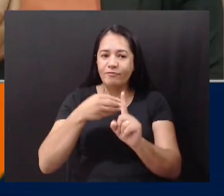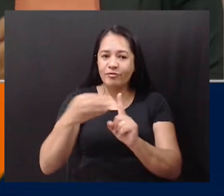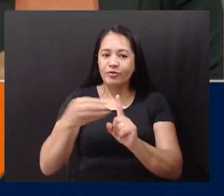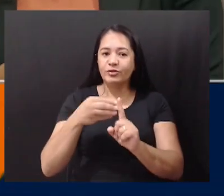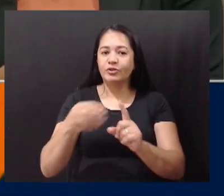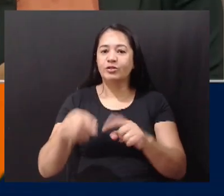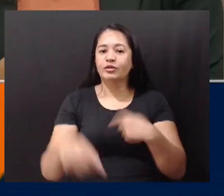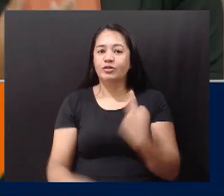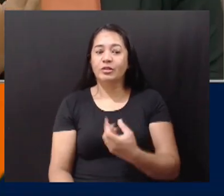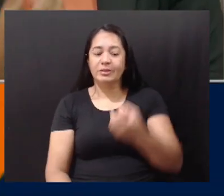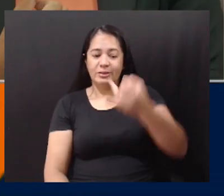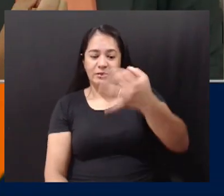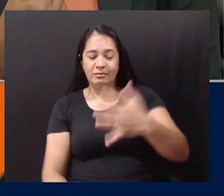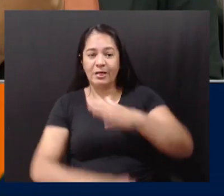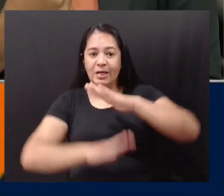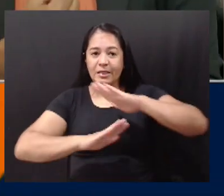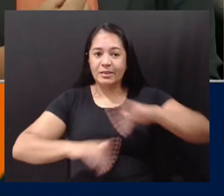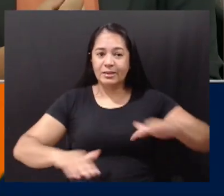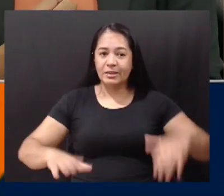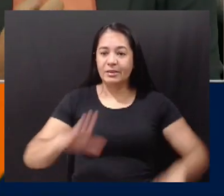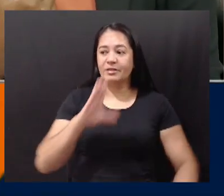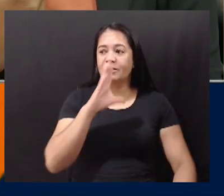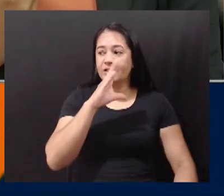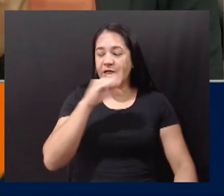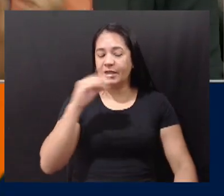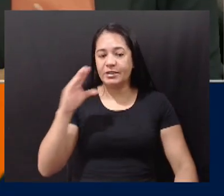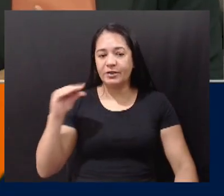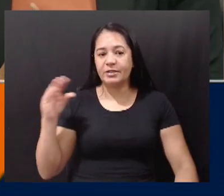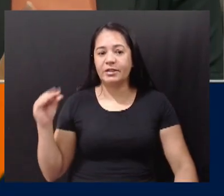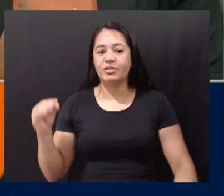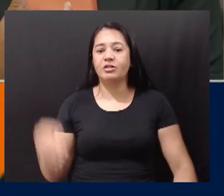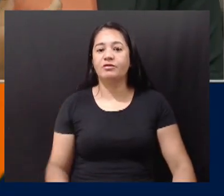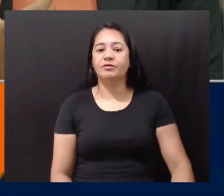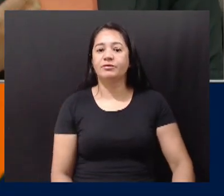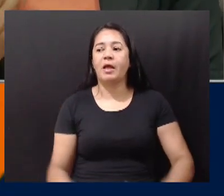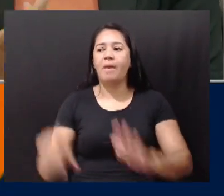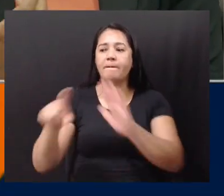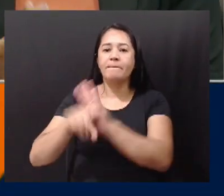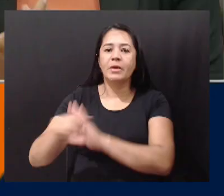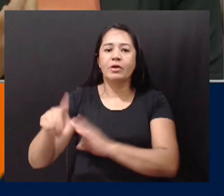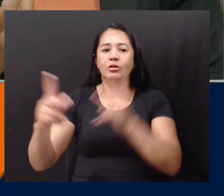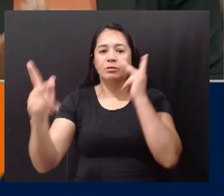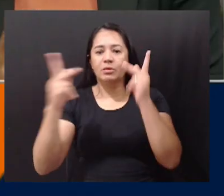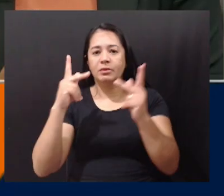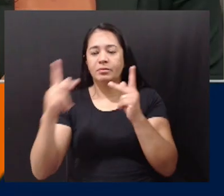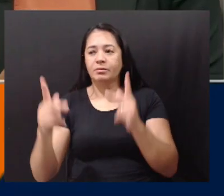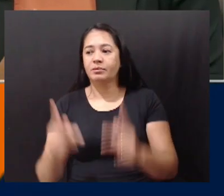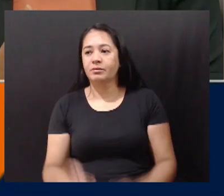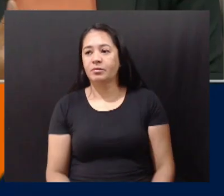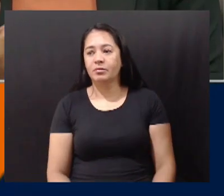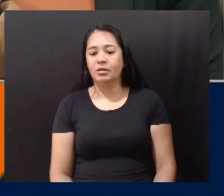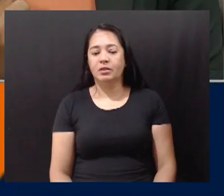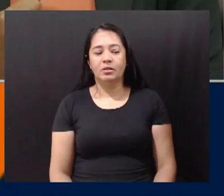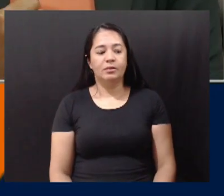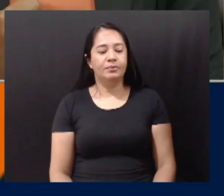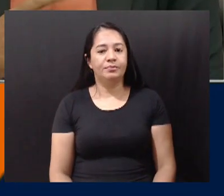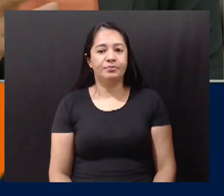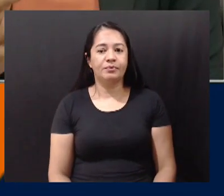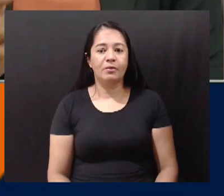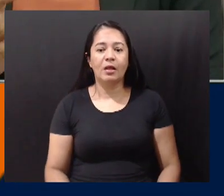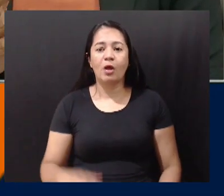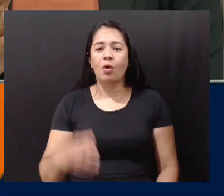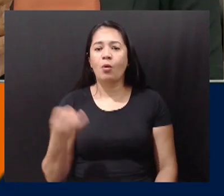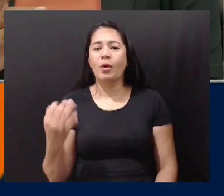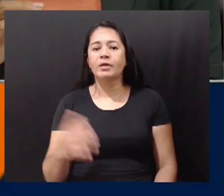crianças e adolescentes, e aí eu pergunto para a Beatriz, doutora, no consultório, né, quais são os quadros mais graves que têm aparecido hoje